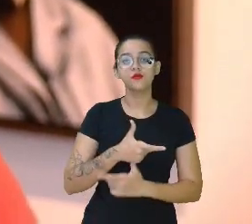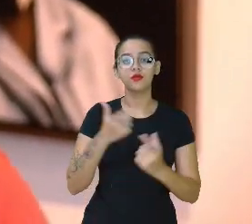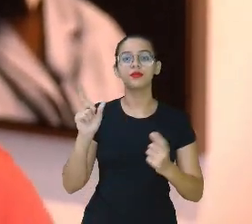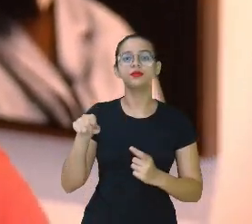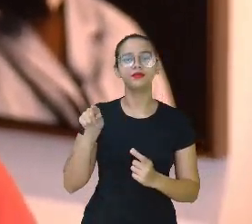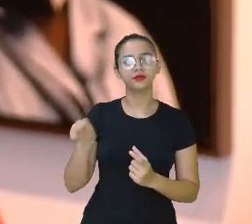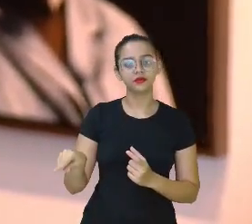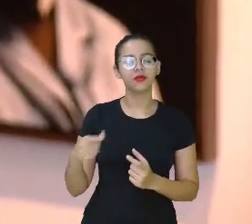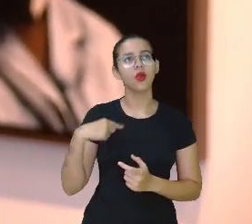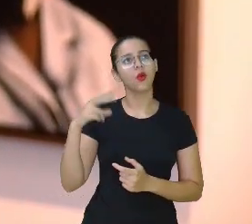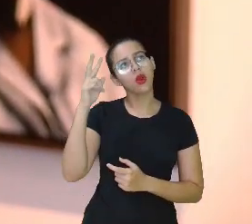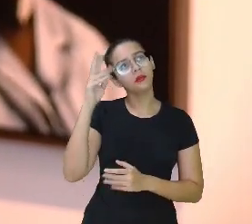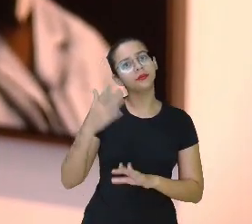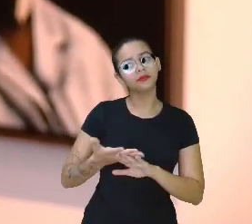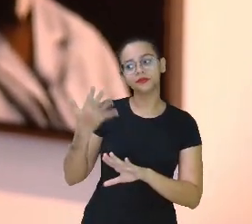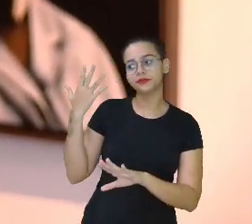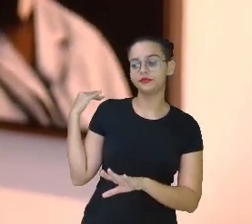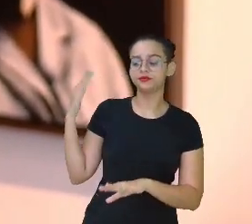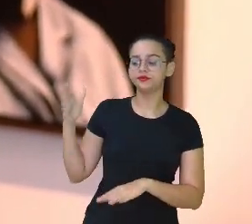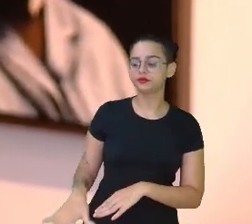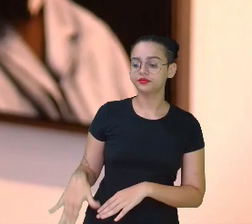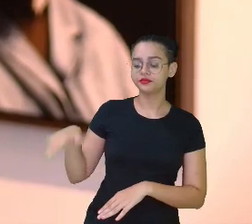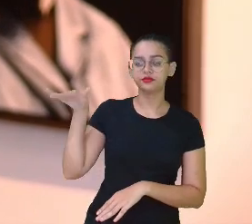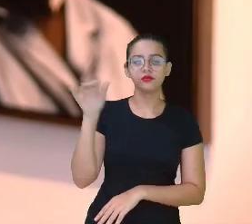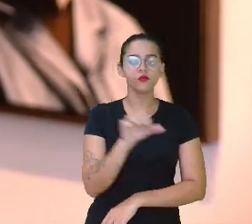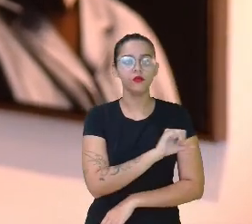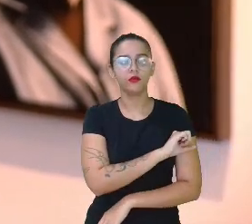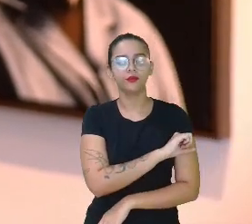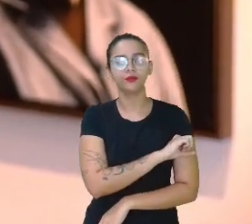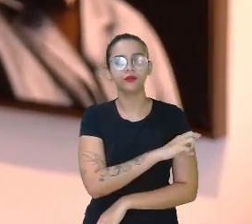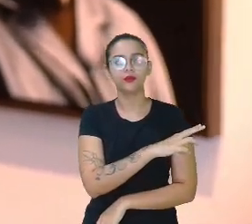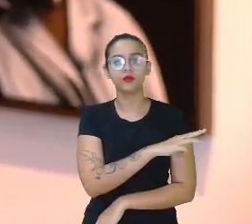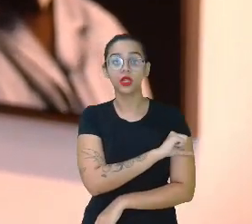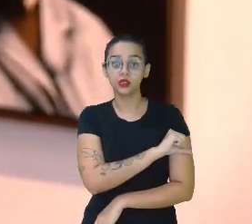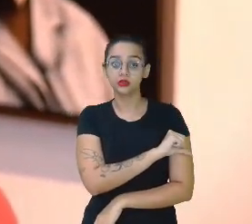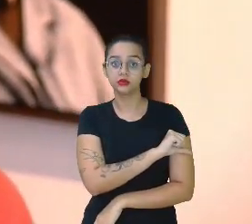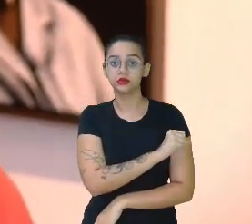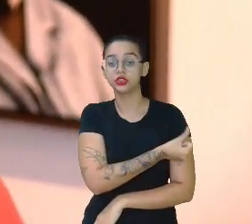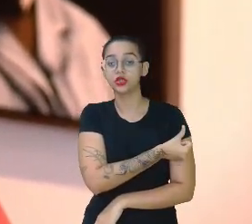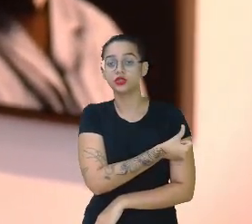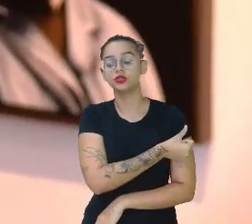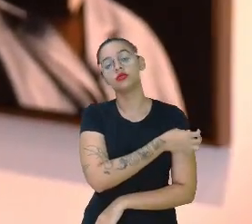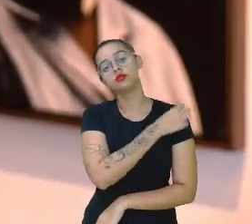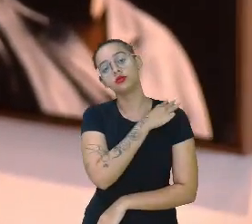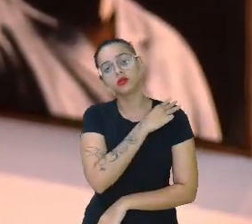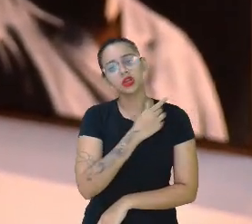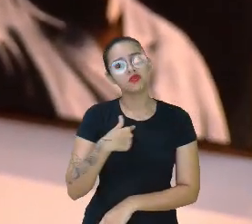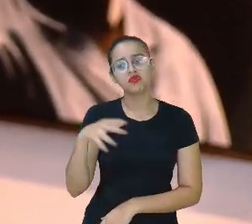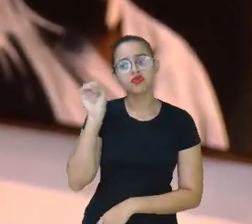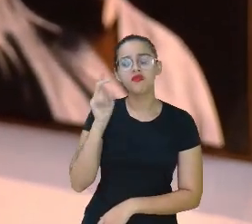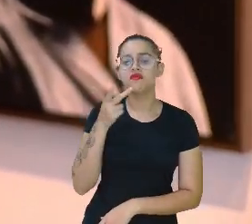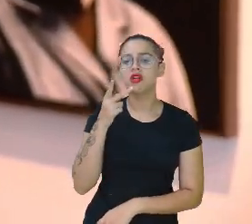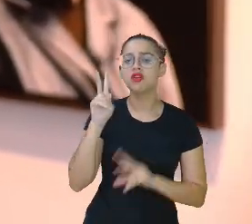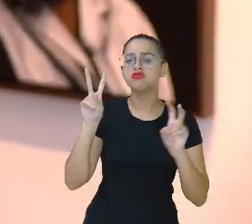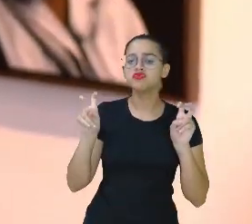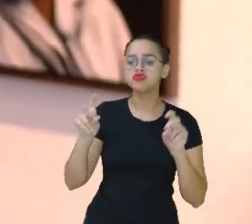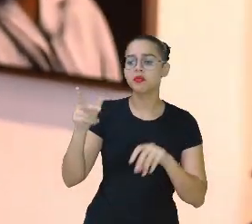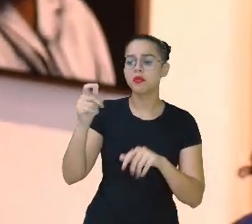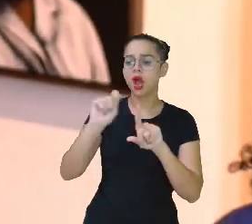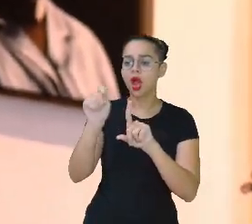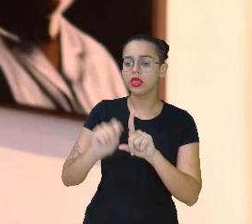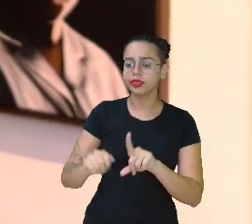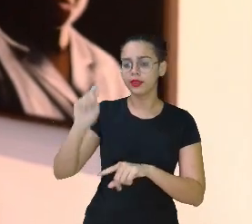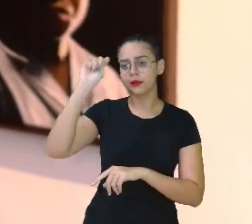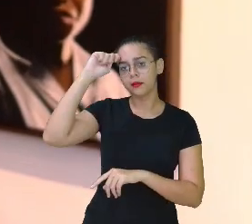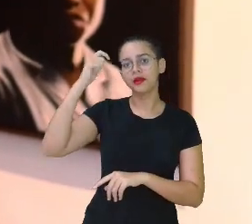porque eu lembro que na minha época de ensino fundamental e ensino médio, eu não escutava falar sobre artistas periféricos, artistas pretos, sabe? Eu vejo que